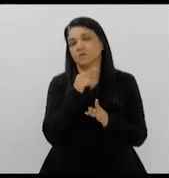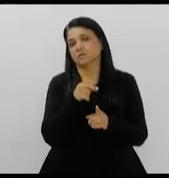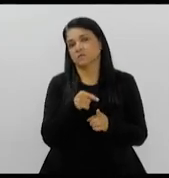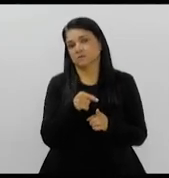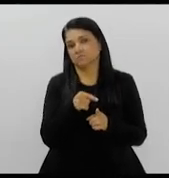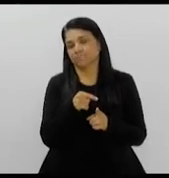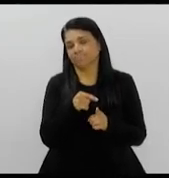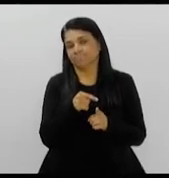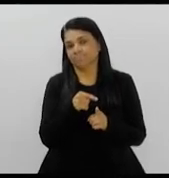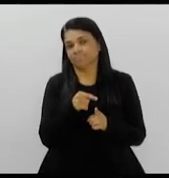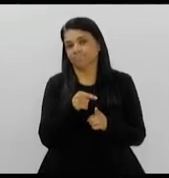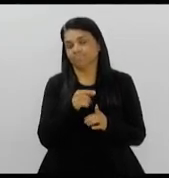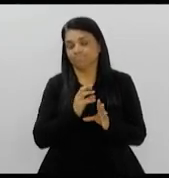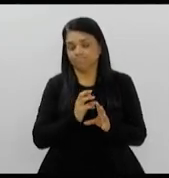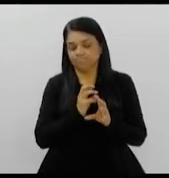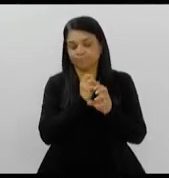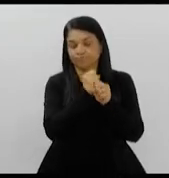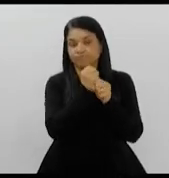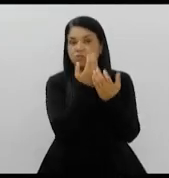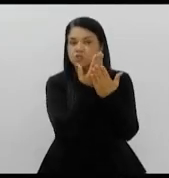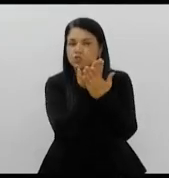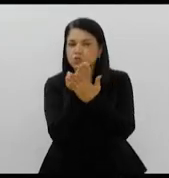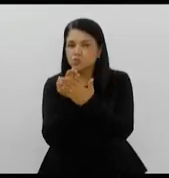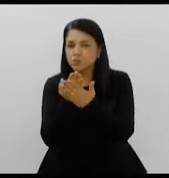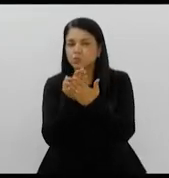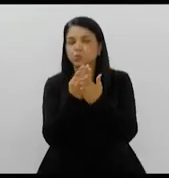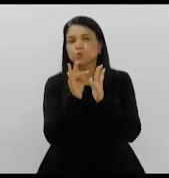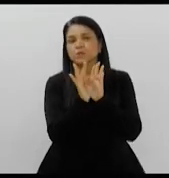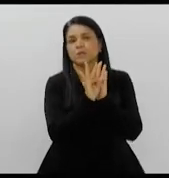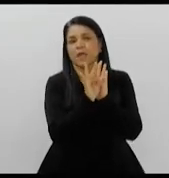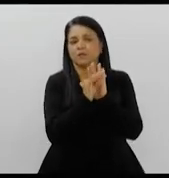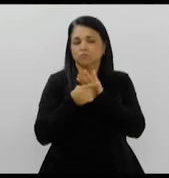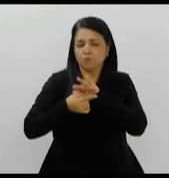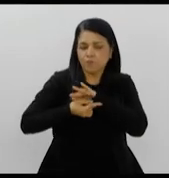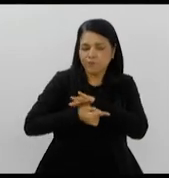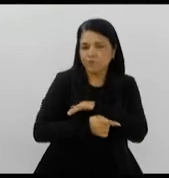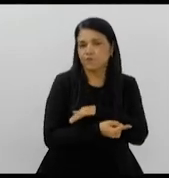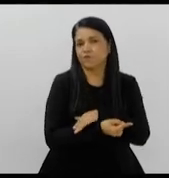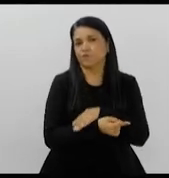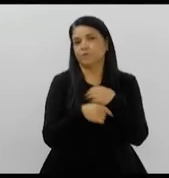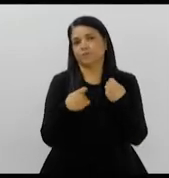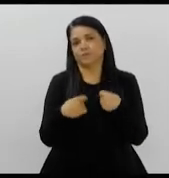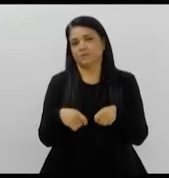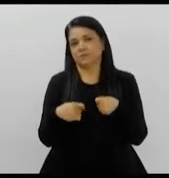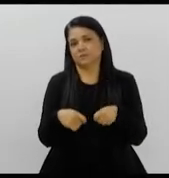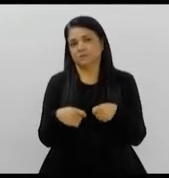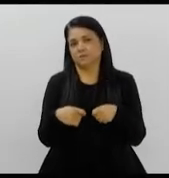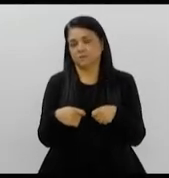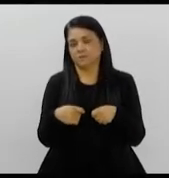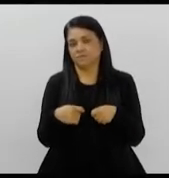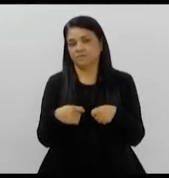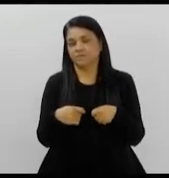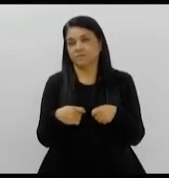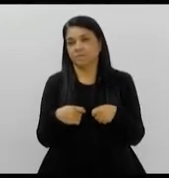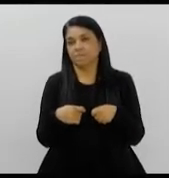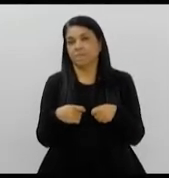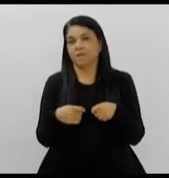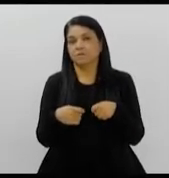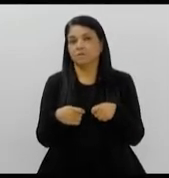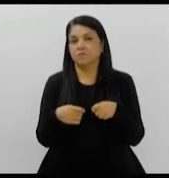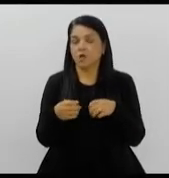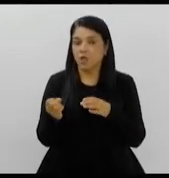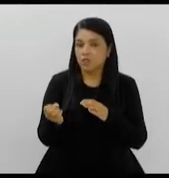conhecido mediante estudos técnicos profundos, né? E na elaboração de uma